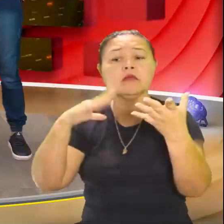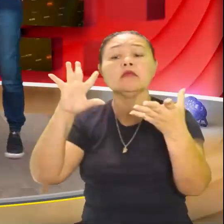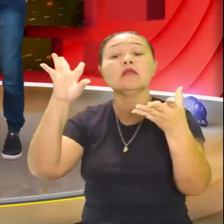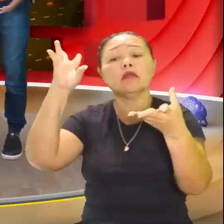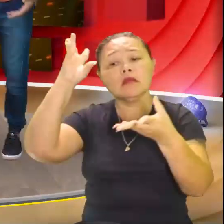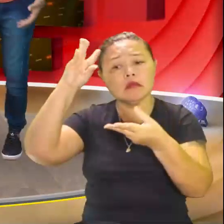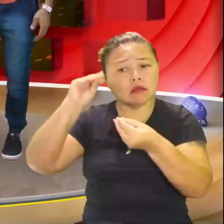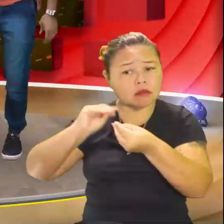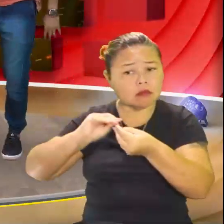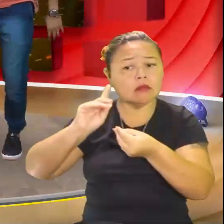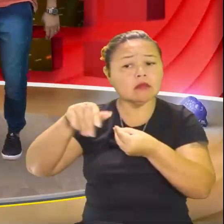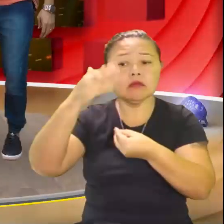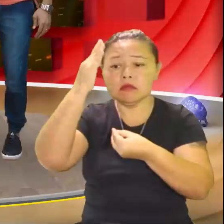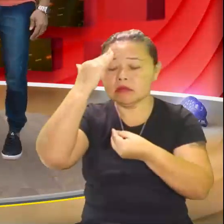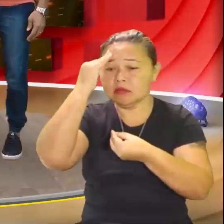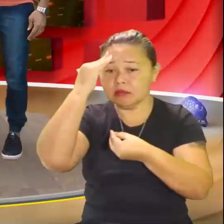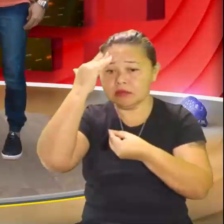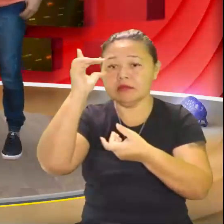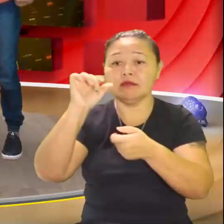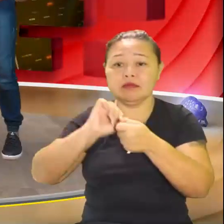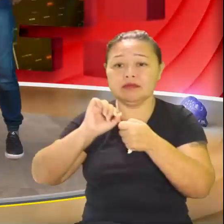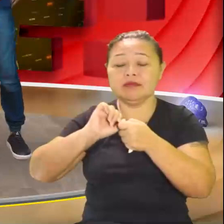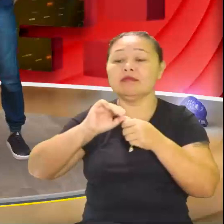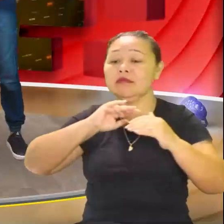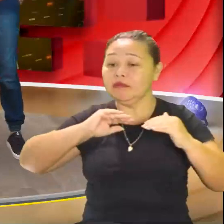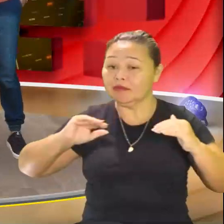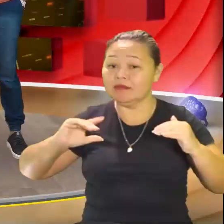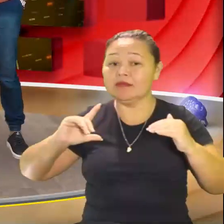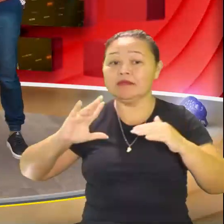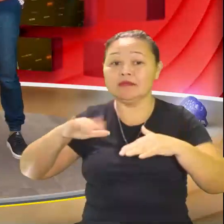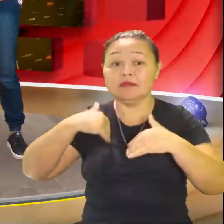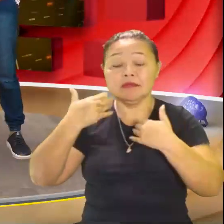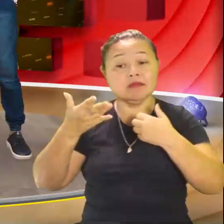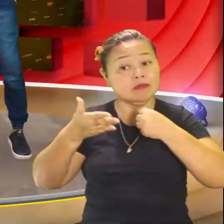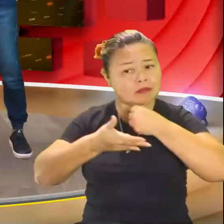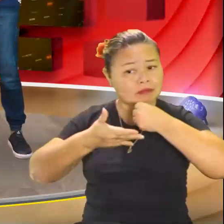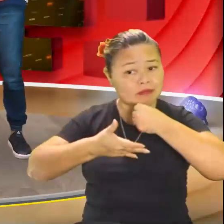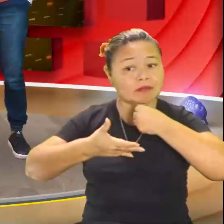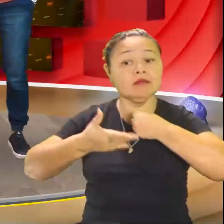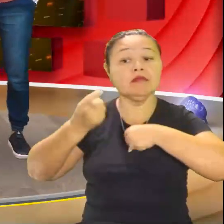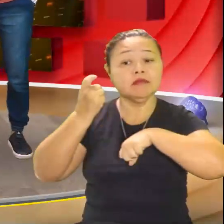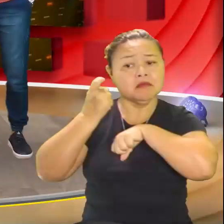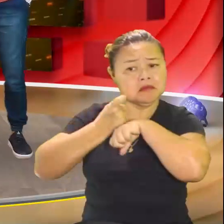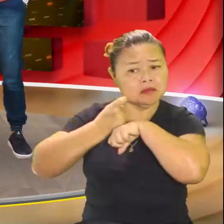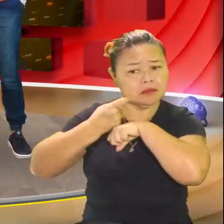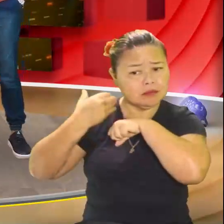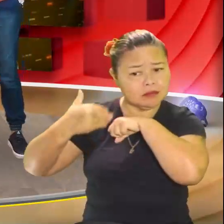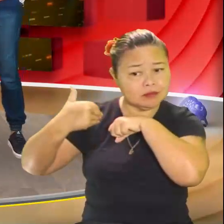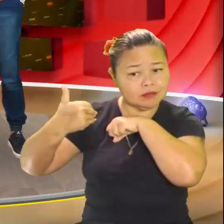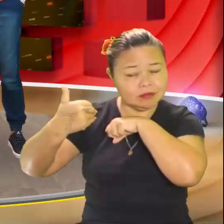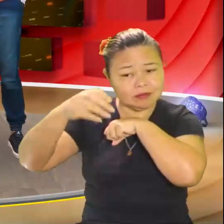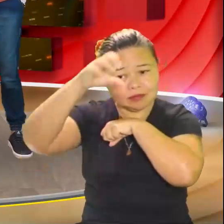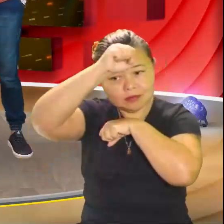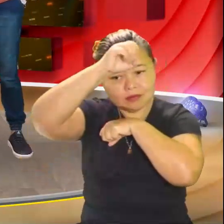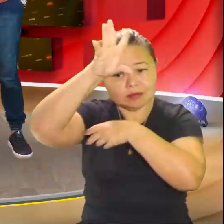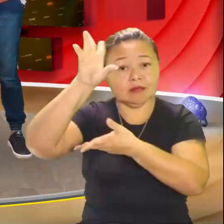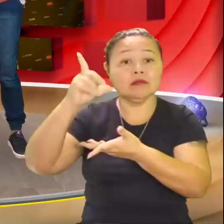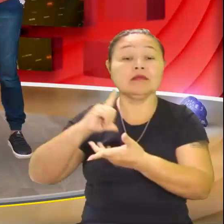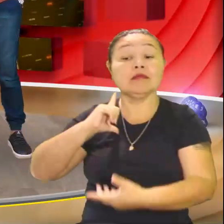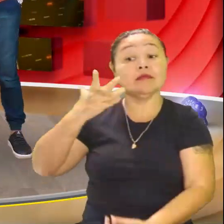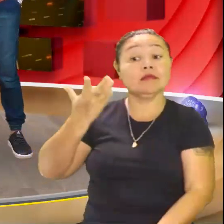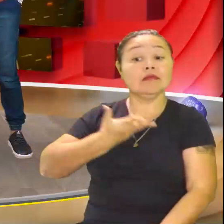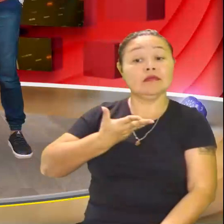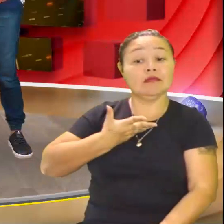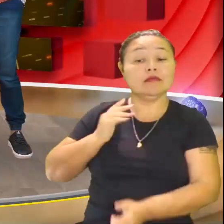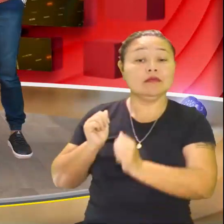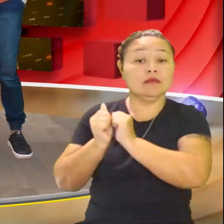vocês compreenderam o que já passou, né? Firme, né? Isso. A base tem que ser sólida, né? Então vamos lá para a hora do quiz. Nosso amiguinho